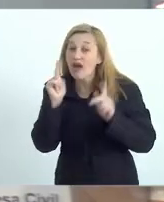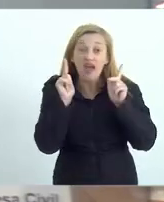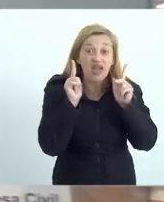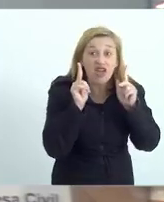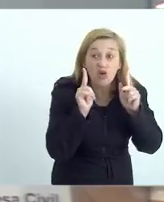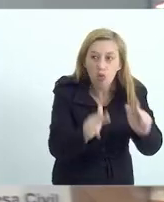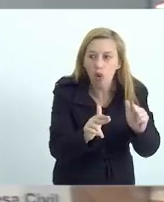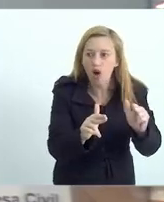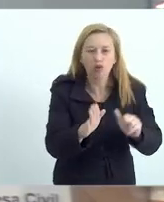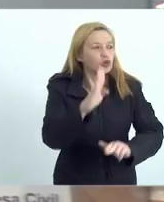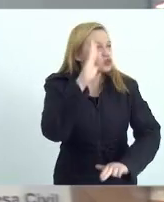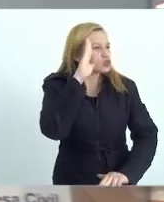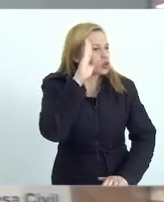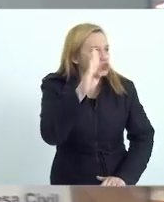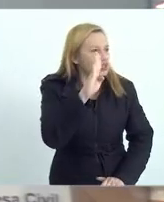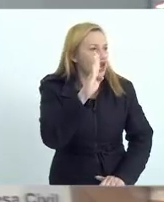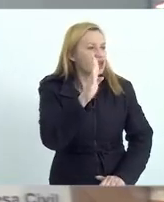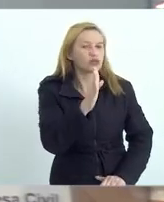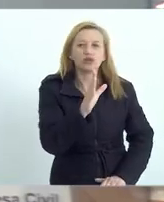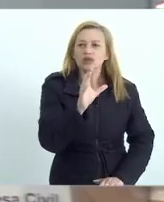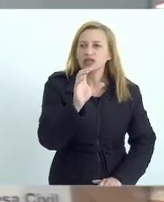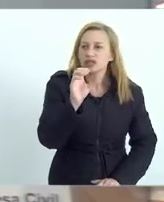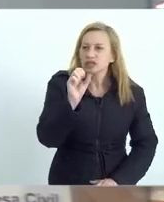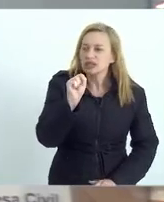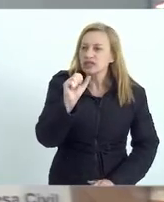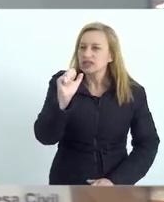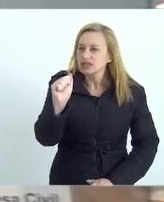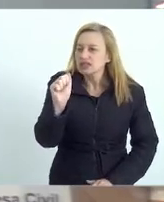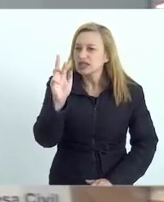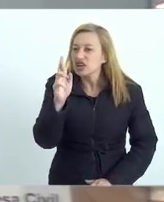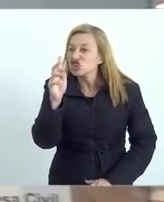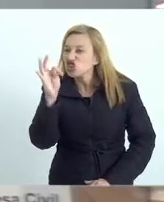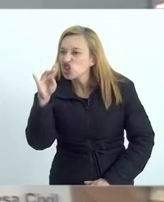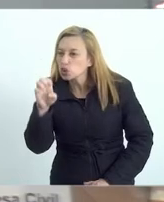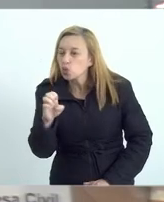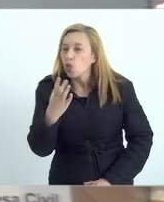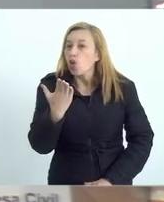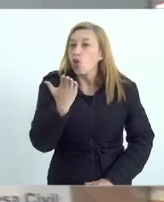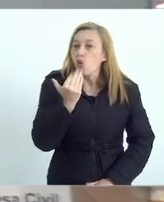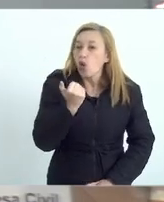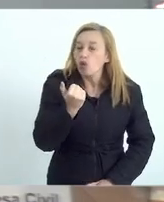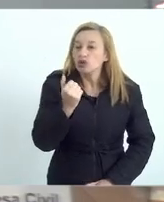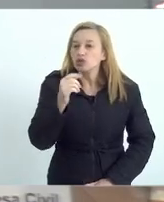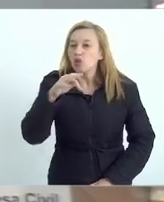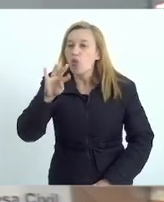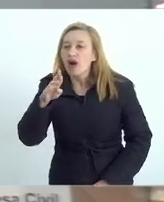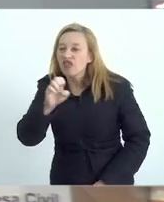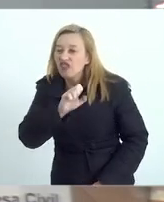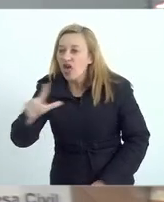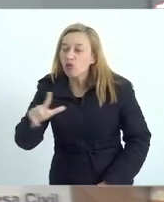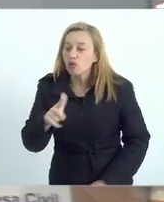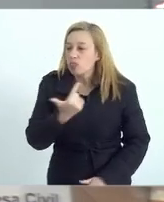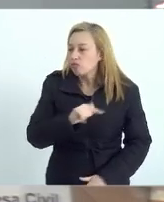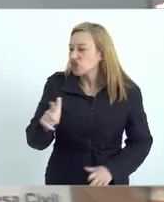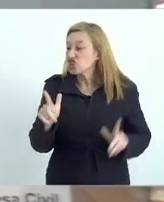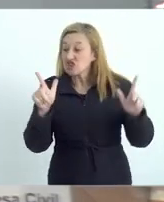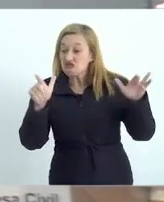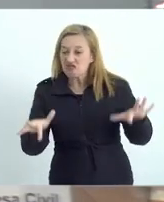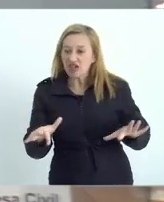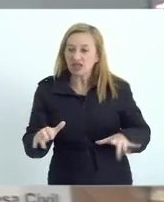mesma comida que o soldado cabo Sargento almoço nos quartéis não tem diferença para mim